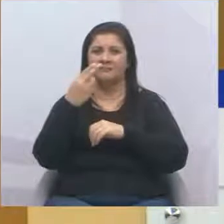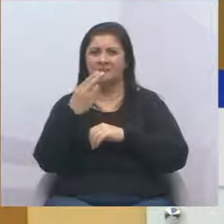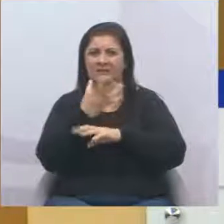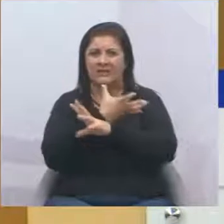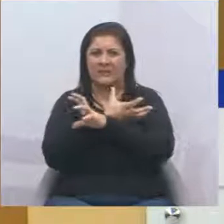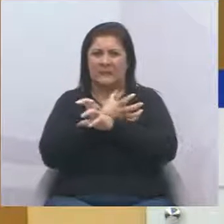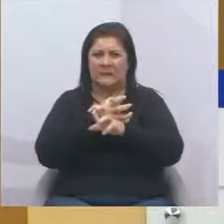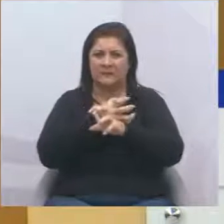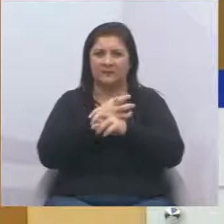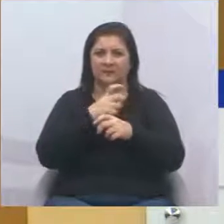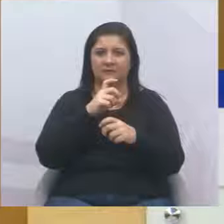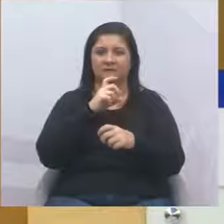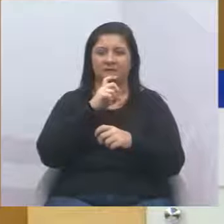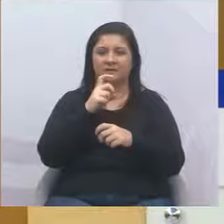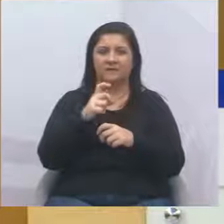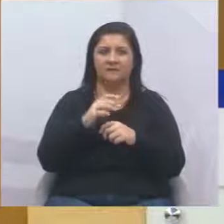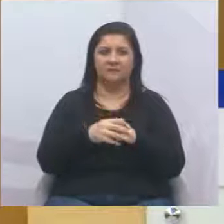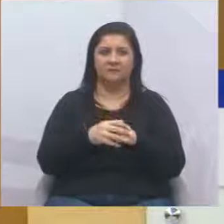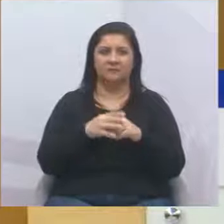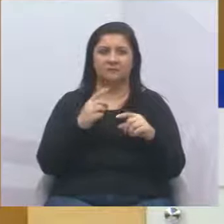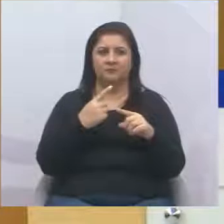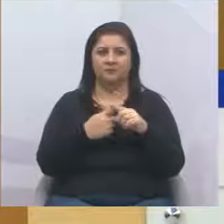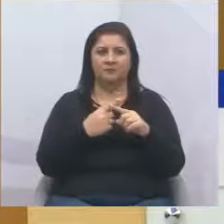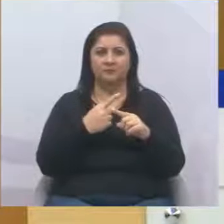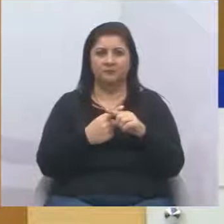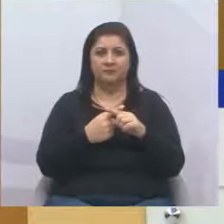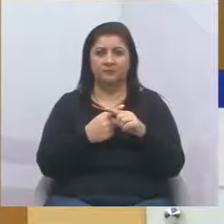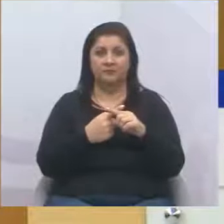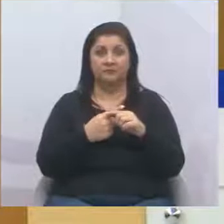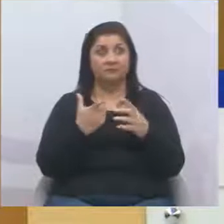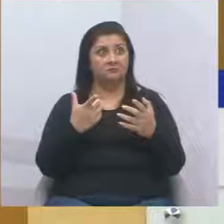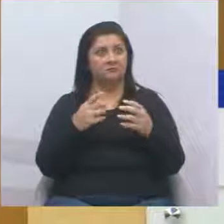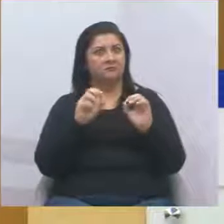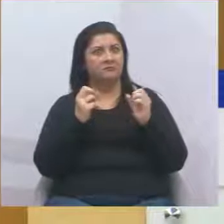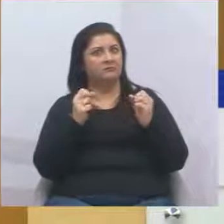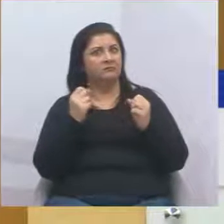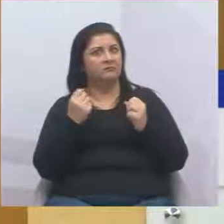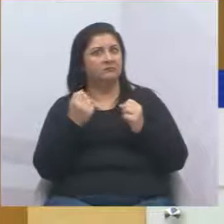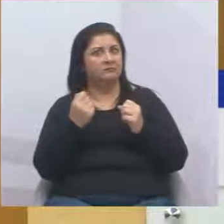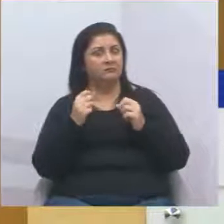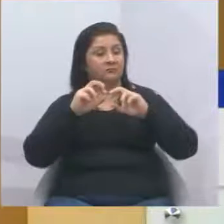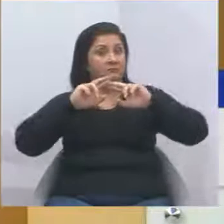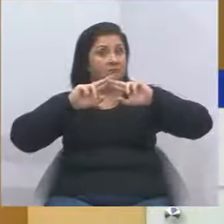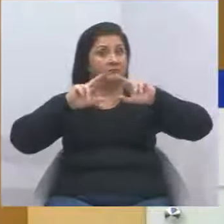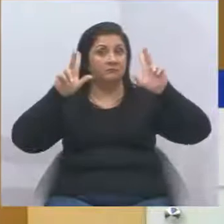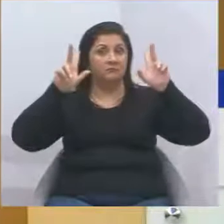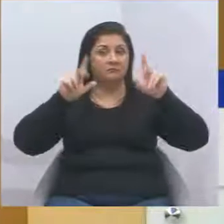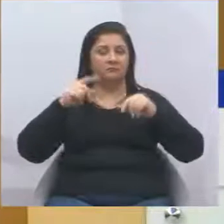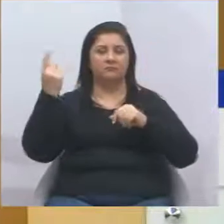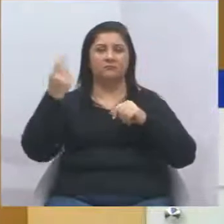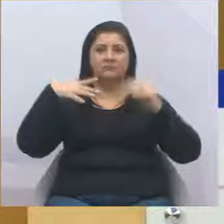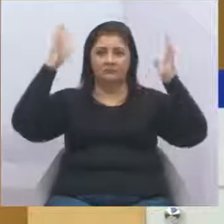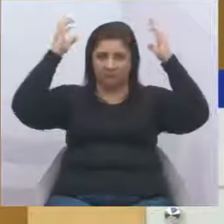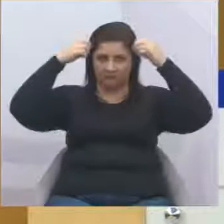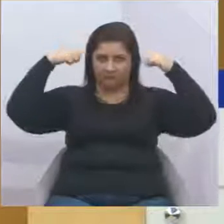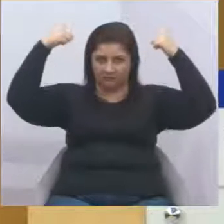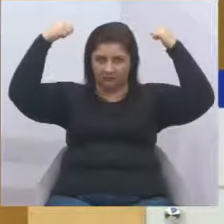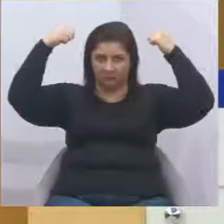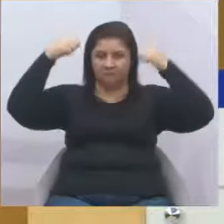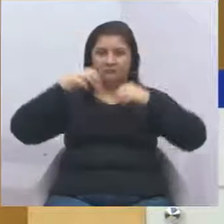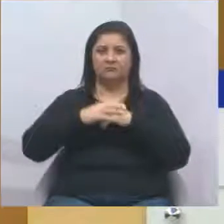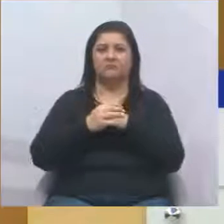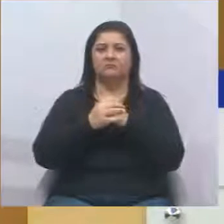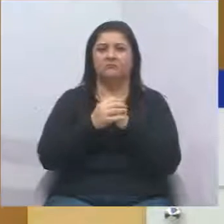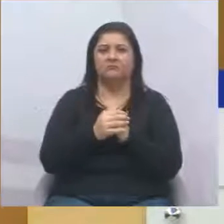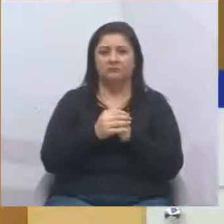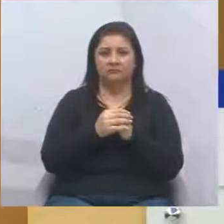pelo motivo de se tratar de uma espécie exótica, oriunda do México e do norte da África e